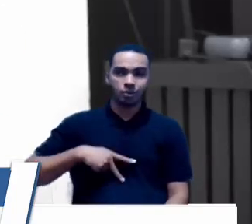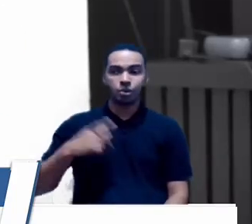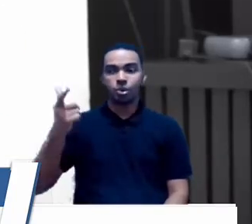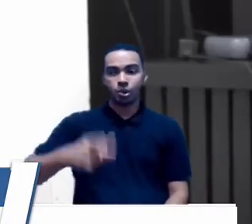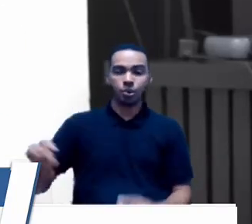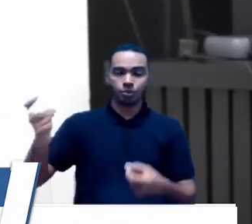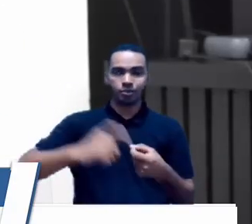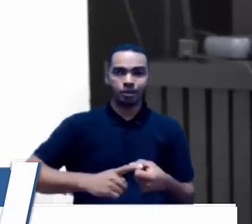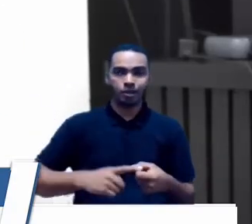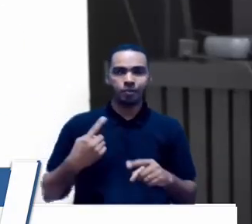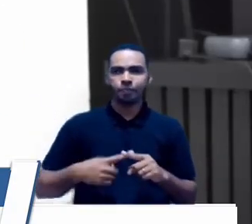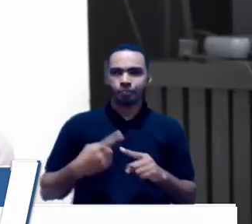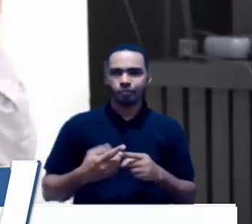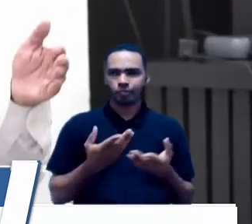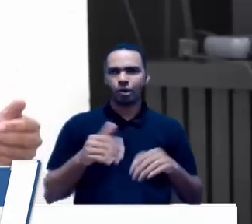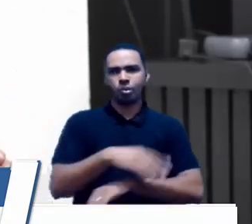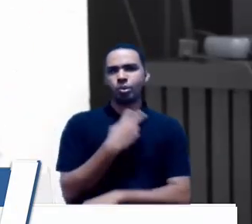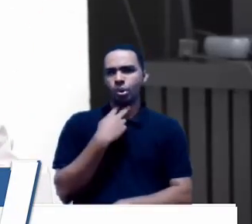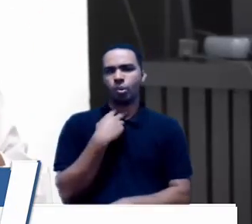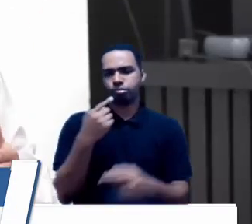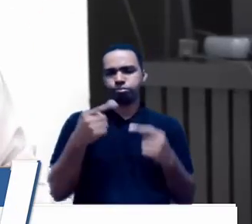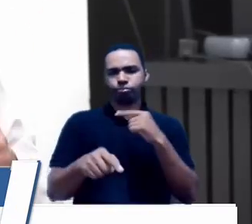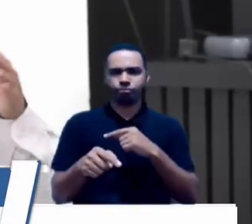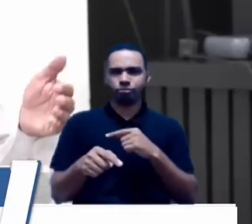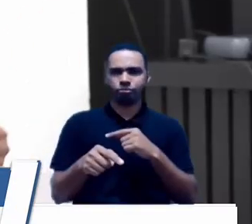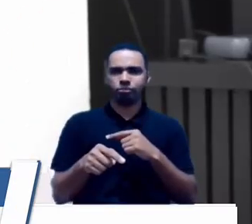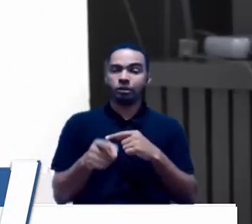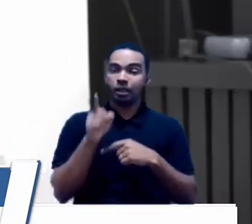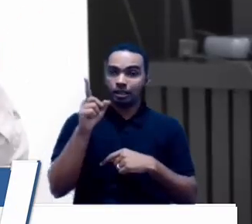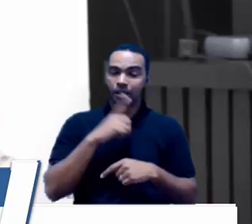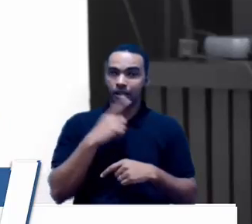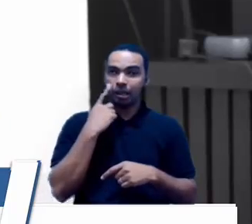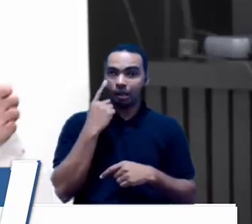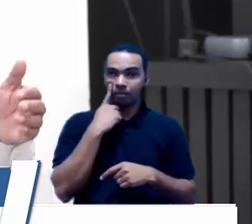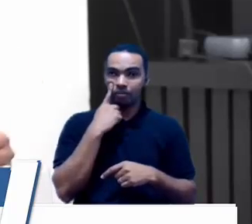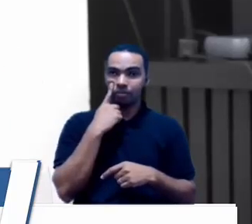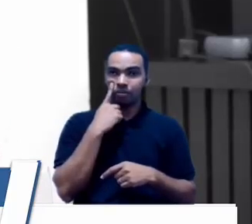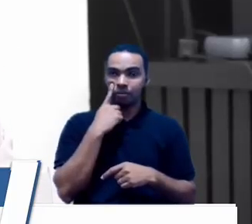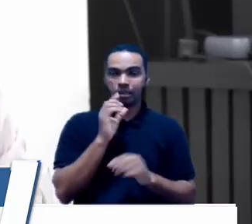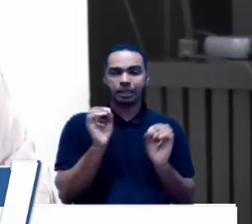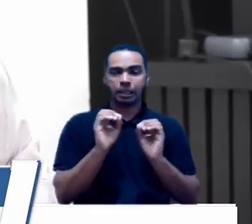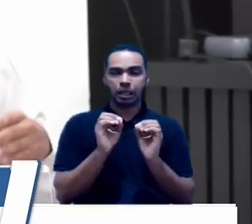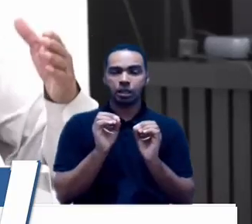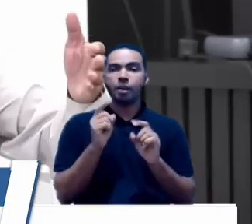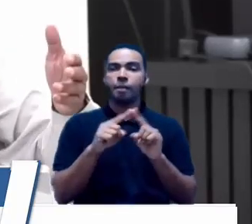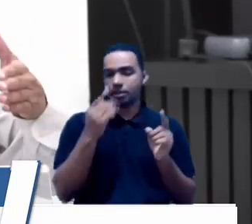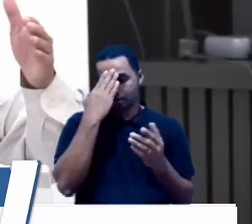não pode ser obstruída. Lá, pelo que a gente vê, já não é técnico, não é nada, mas eu creio que não tem